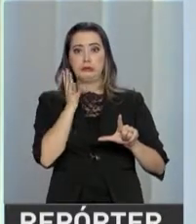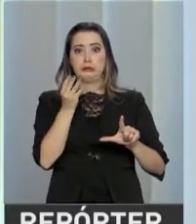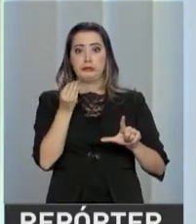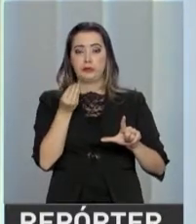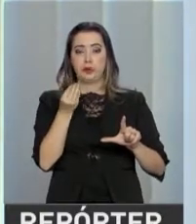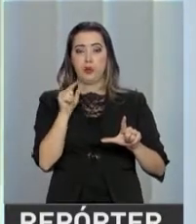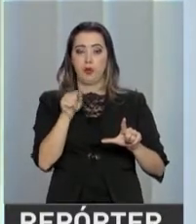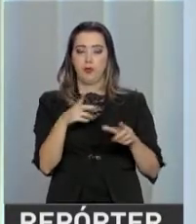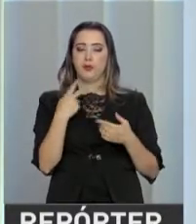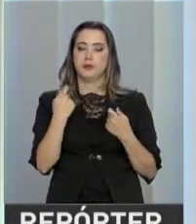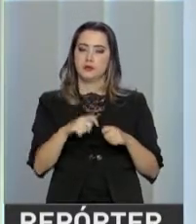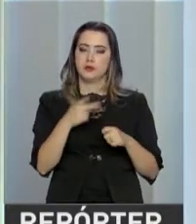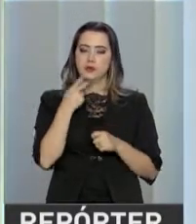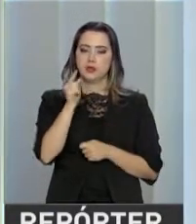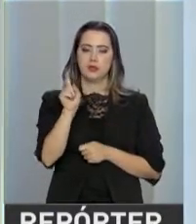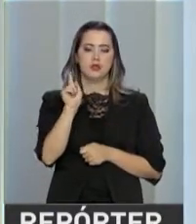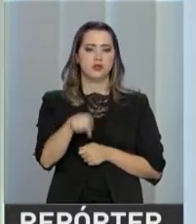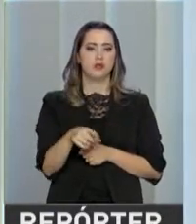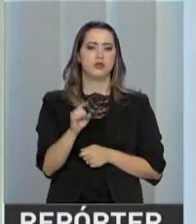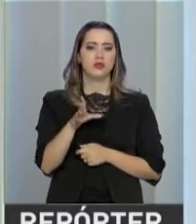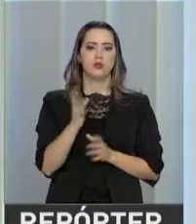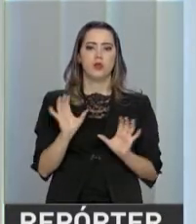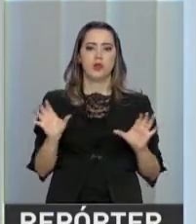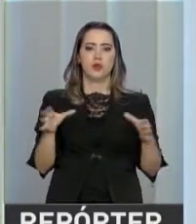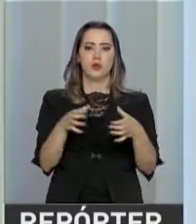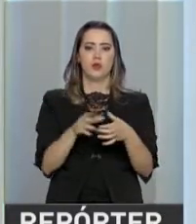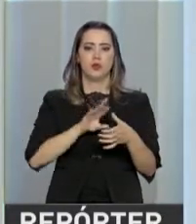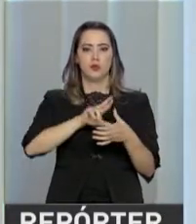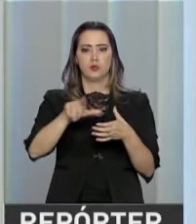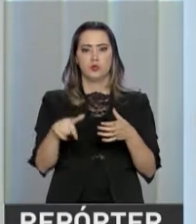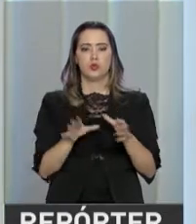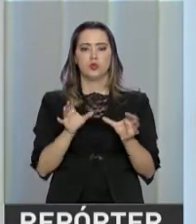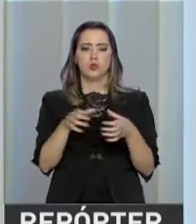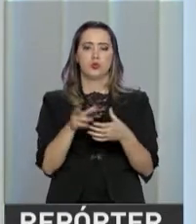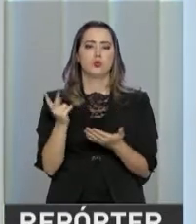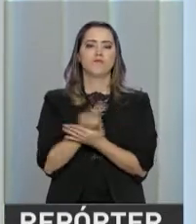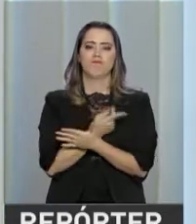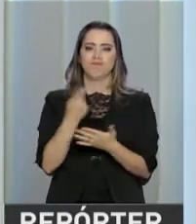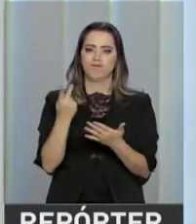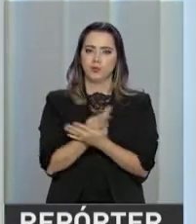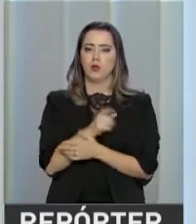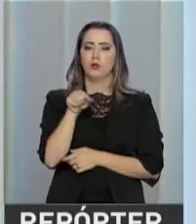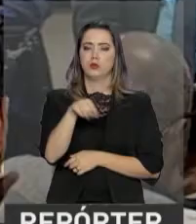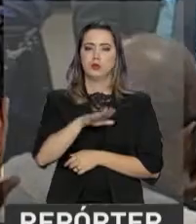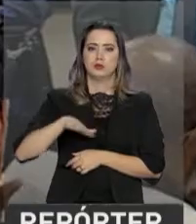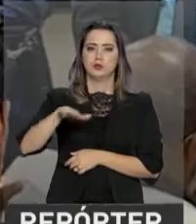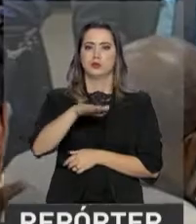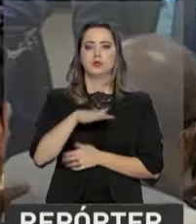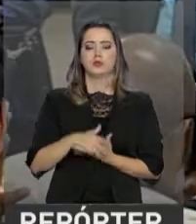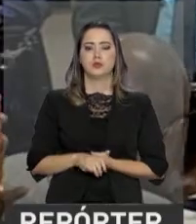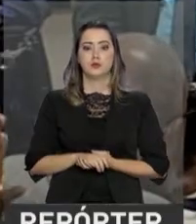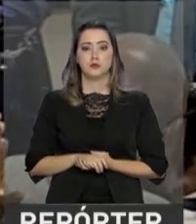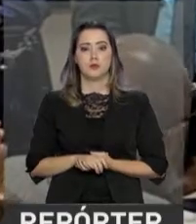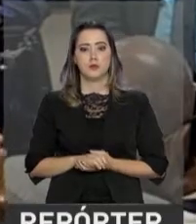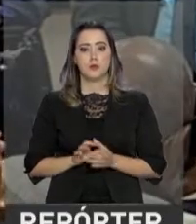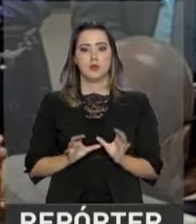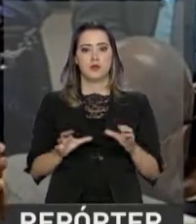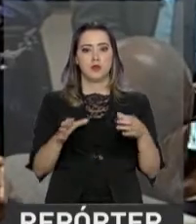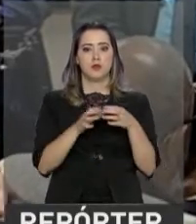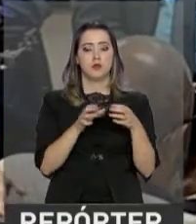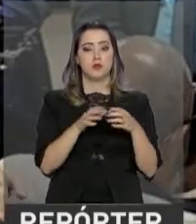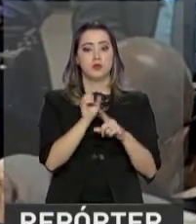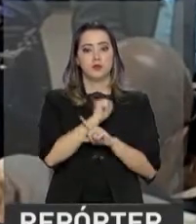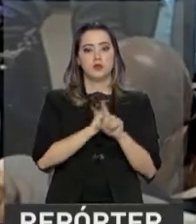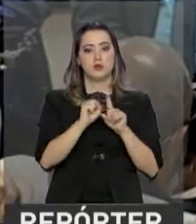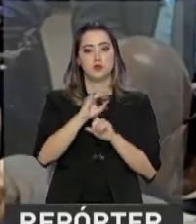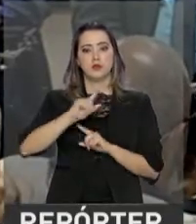devo dizer, ele não é o conjunto de todos os assassinatos que acontecem contra essa população. Para as entidades da sociedade